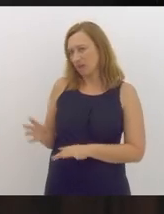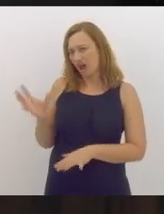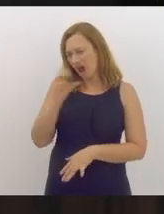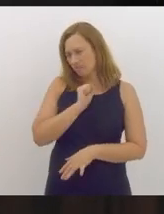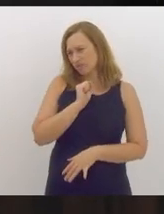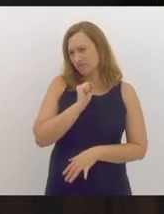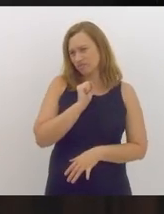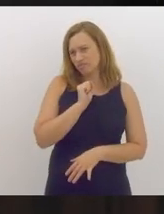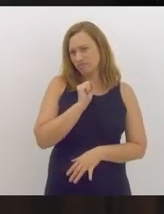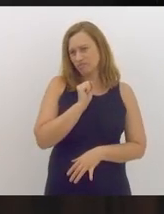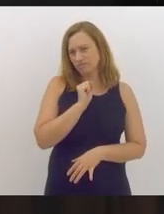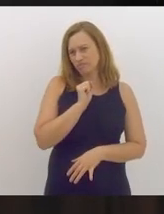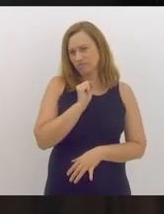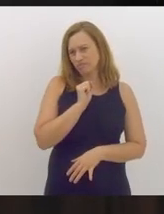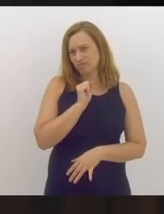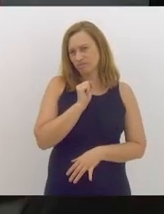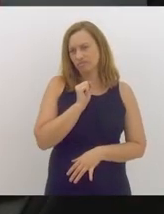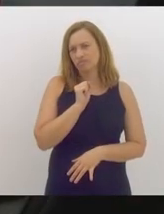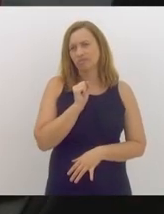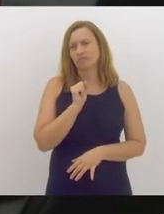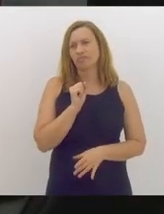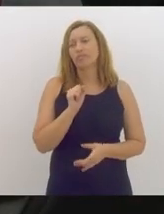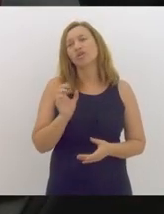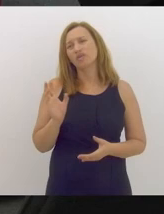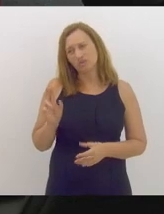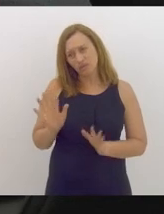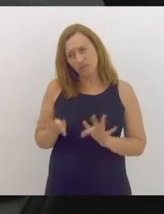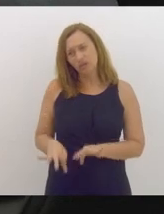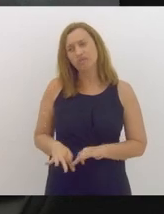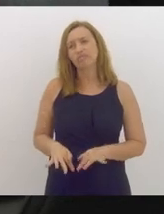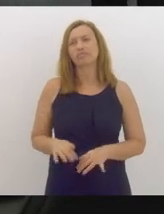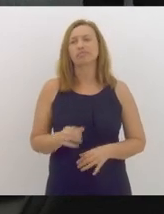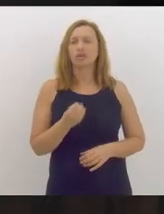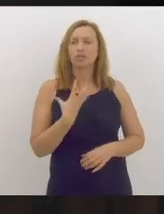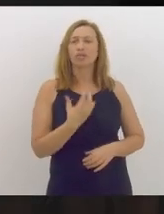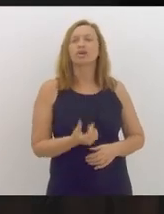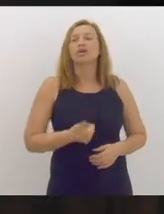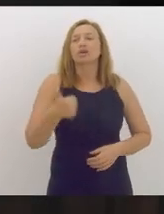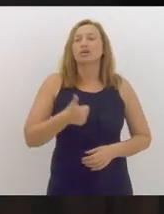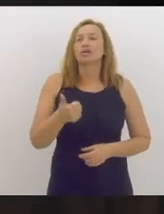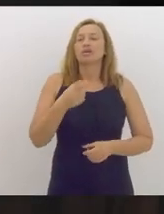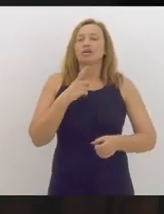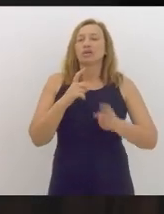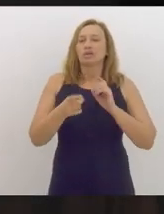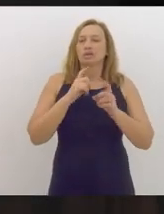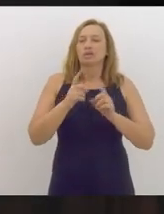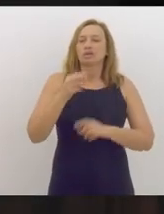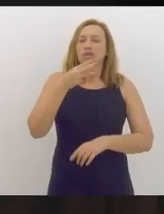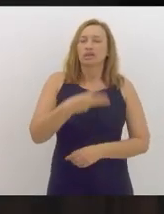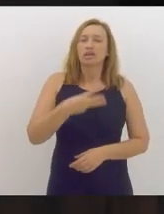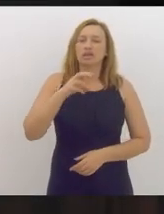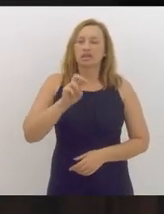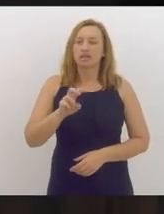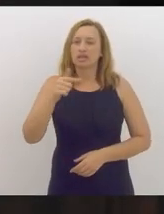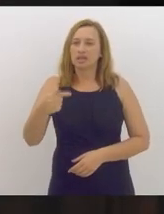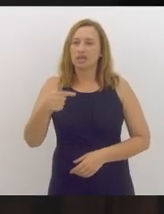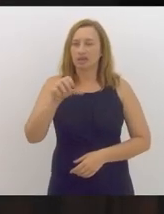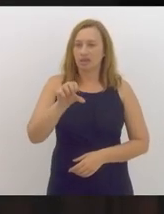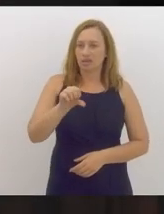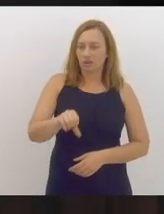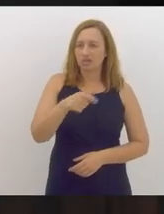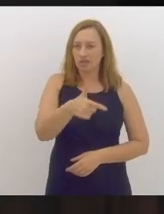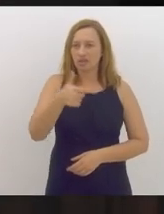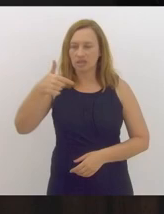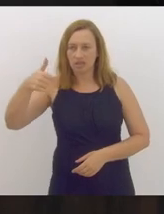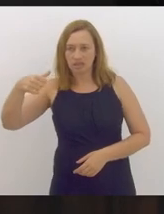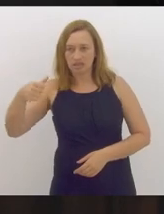rápido. Declaração de voto. Ao final, por favor. Tá bom. Em primeira discussão, projeto de lei 3579, de 17, autoria do deputado